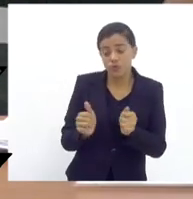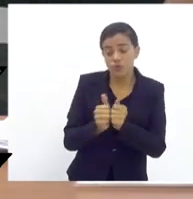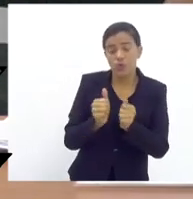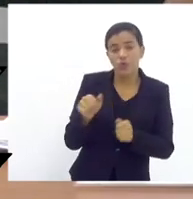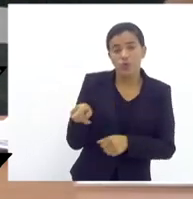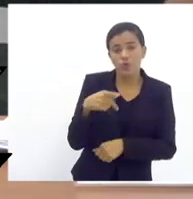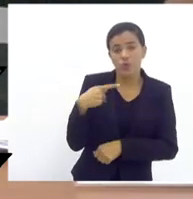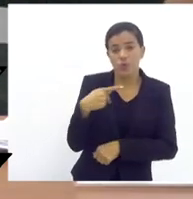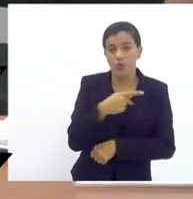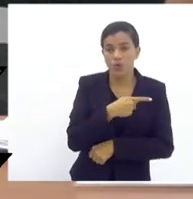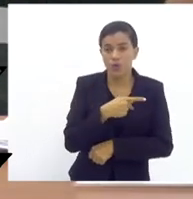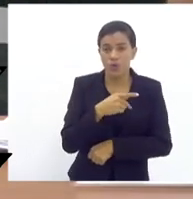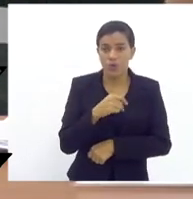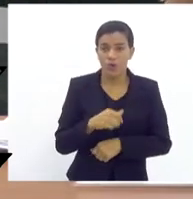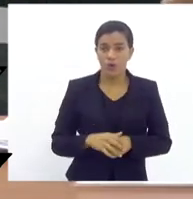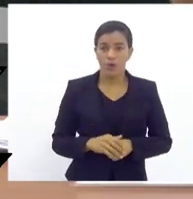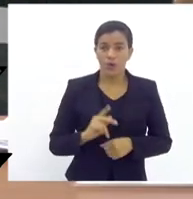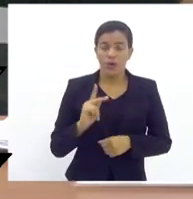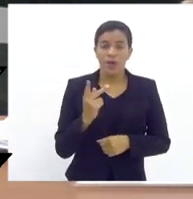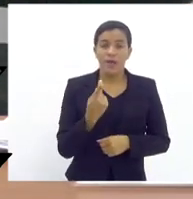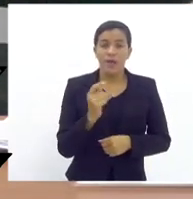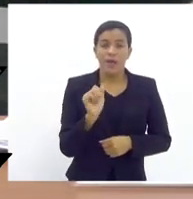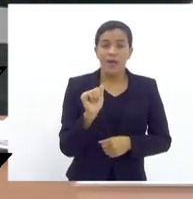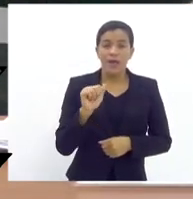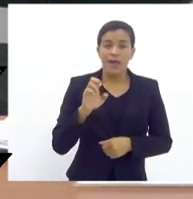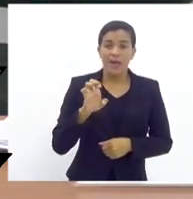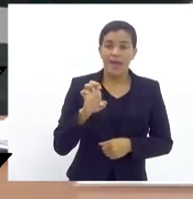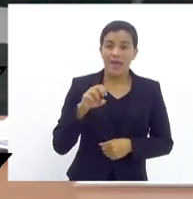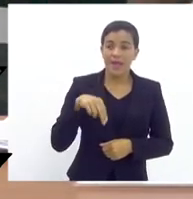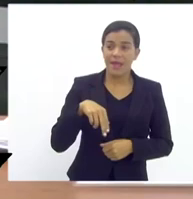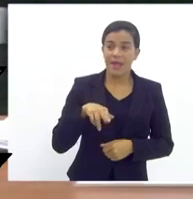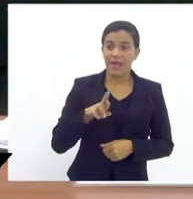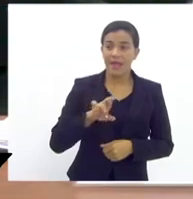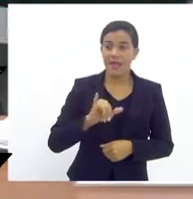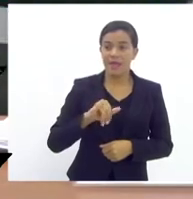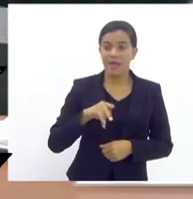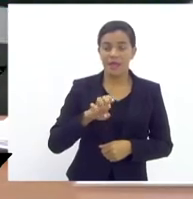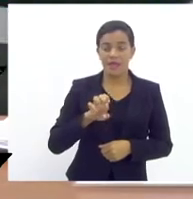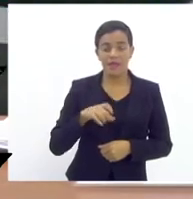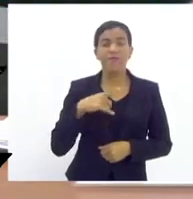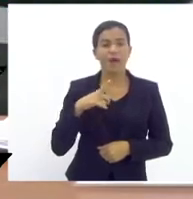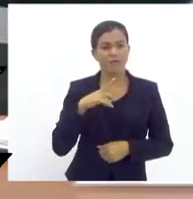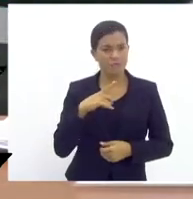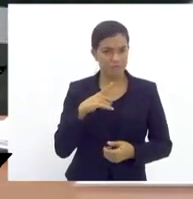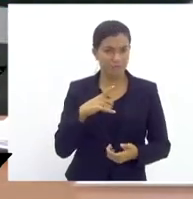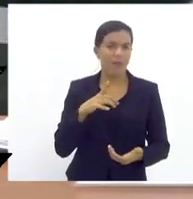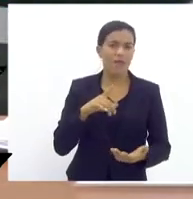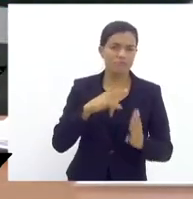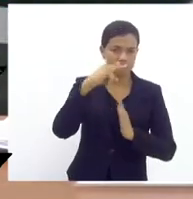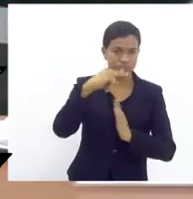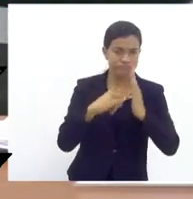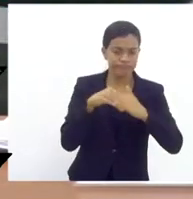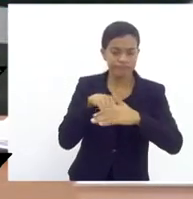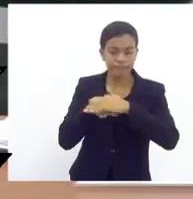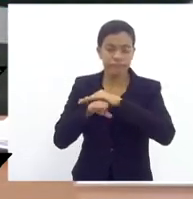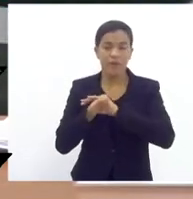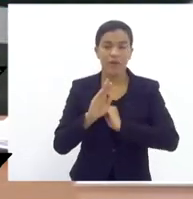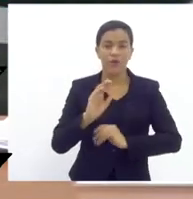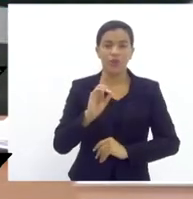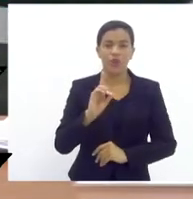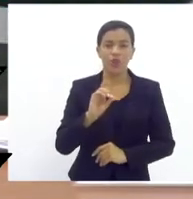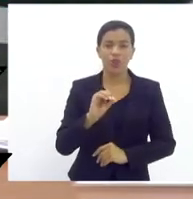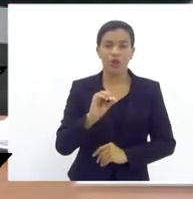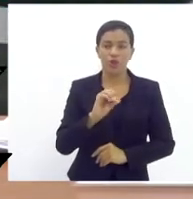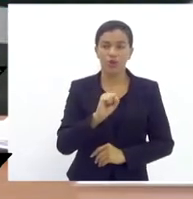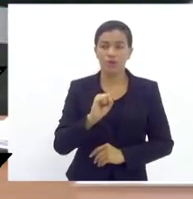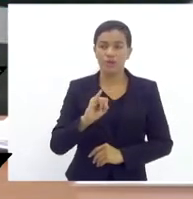vierem âmbito nacional então a perspectiva que em breve começamos a ter um dossiê nacionalizado do tema acho que isso também é importante